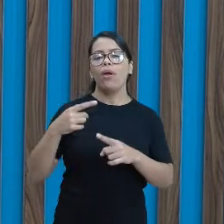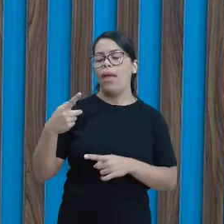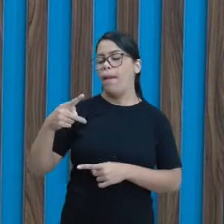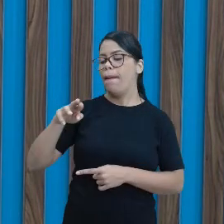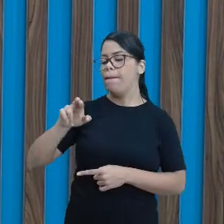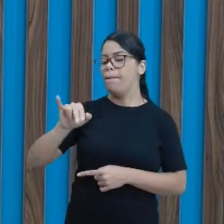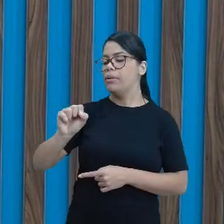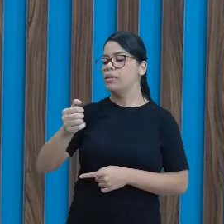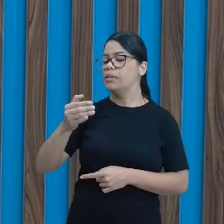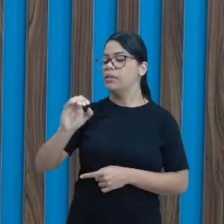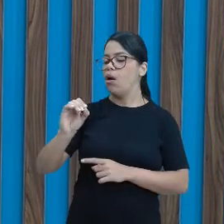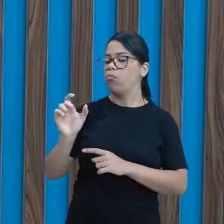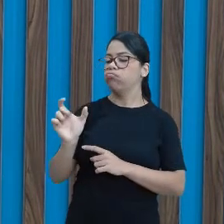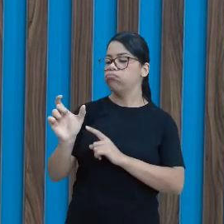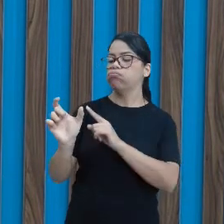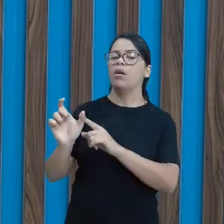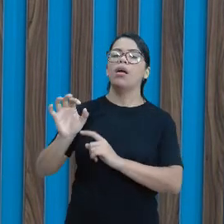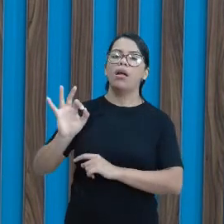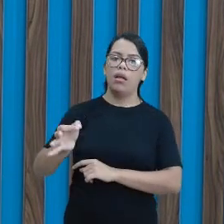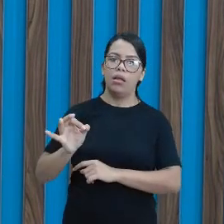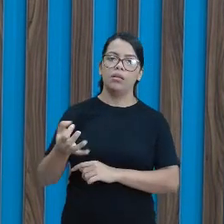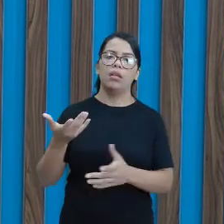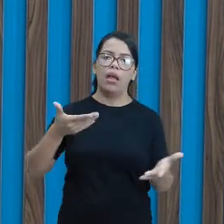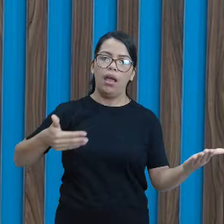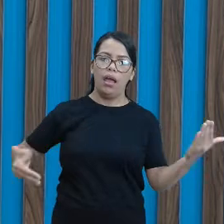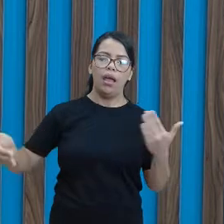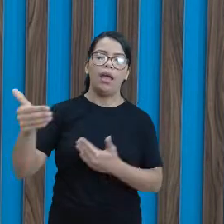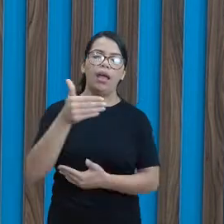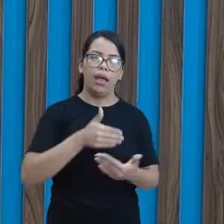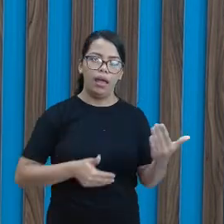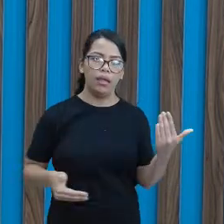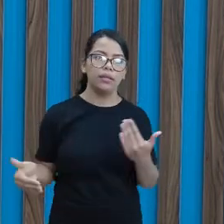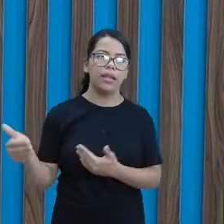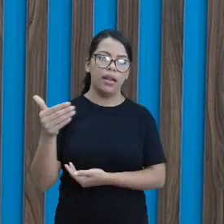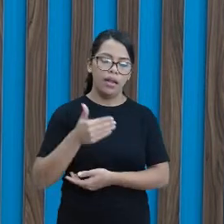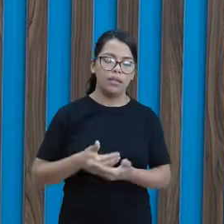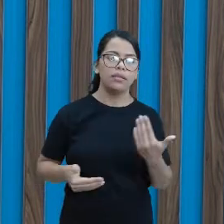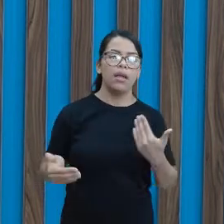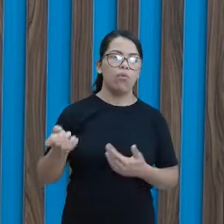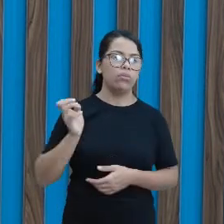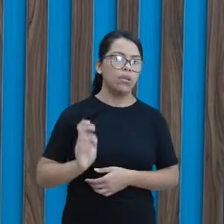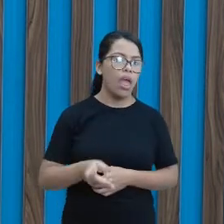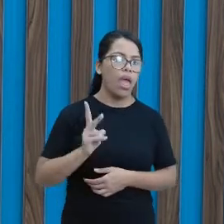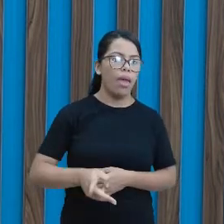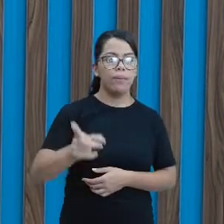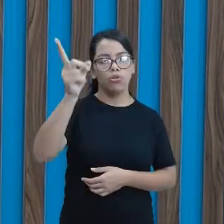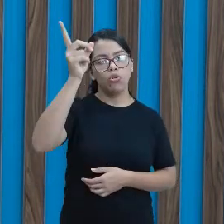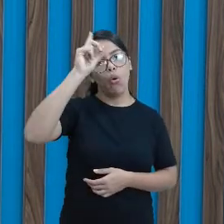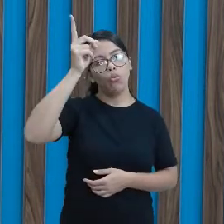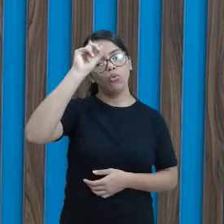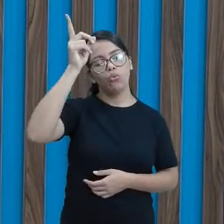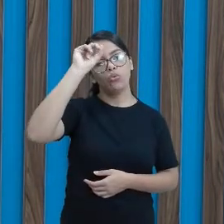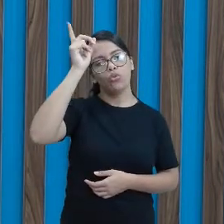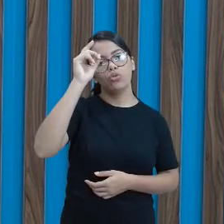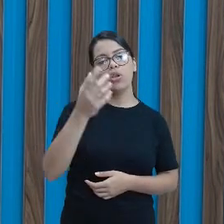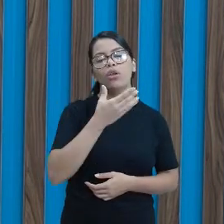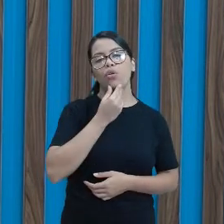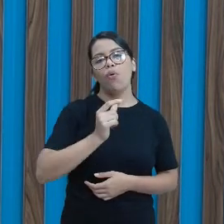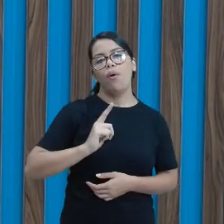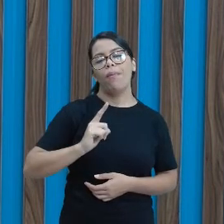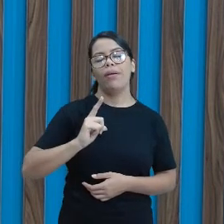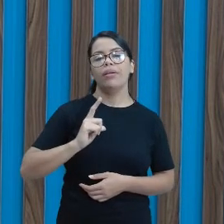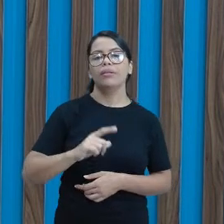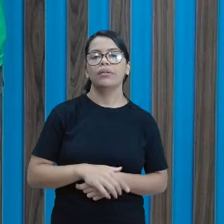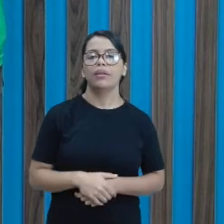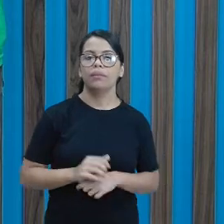impactada, né? Mas é justamente essas interações que o homem está sempre convivendo, professor.